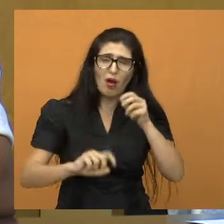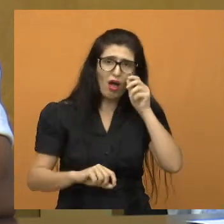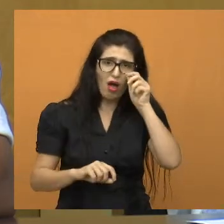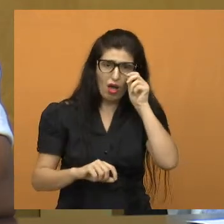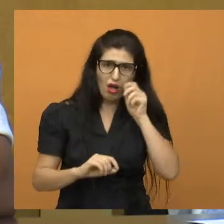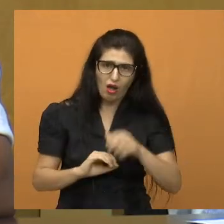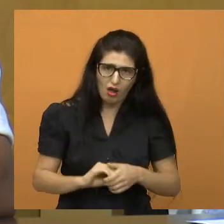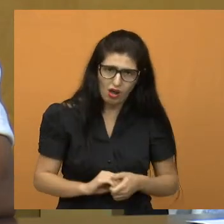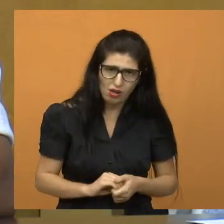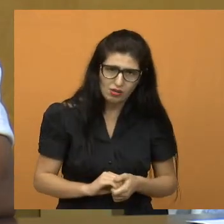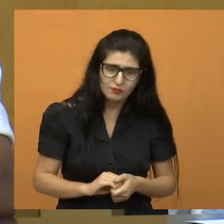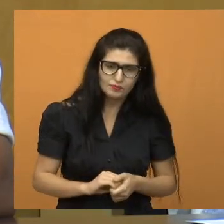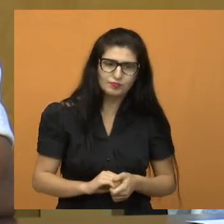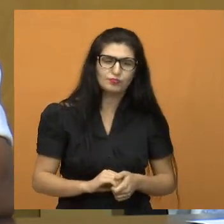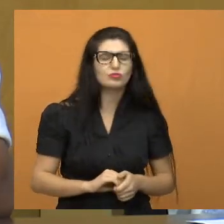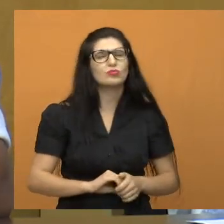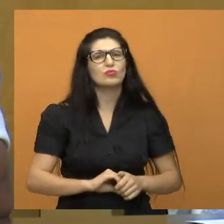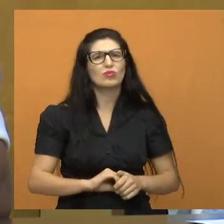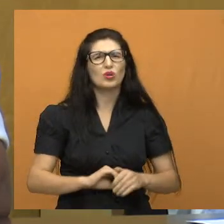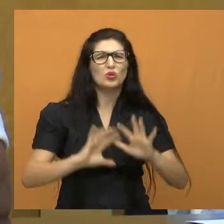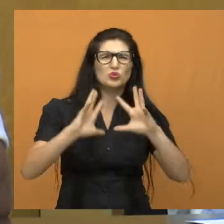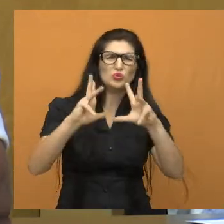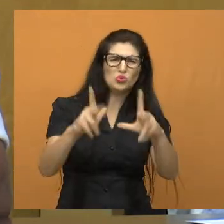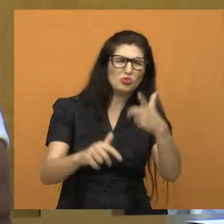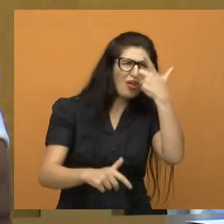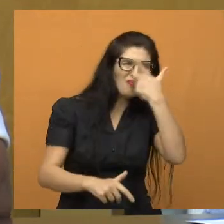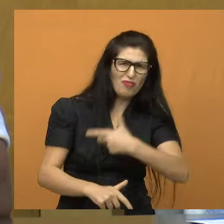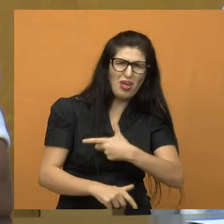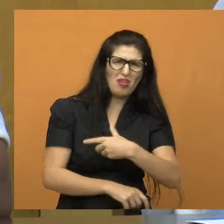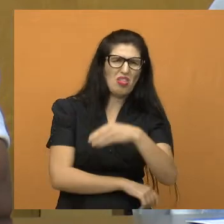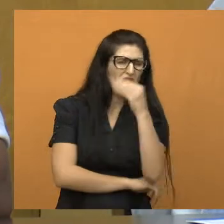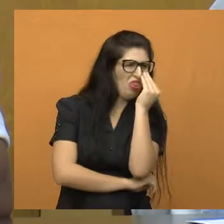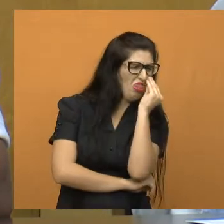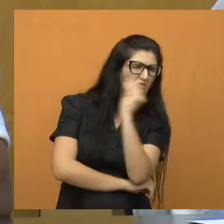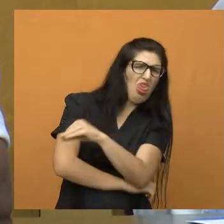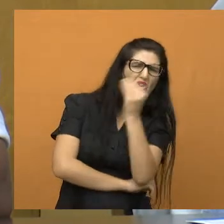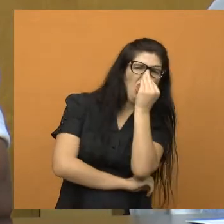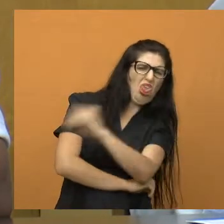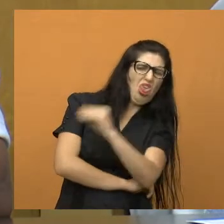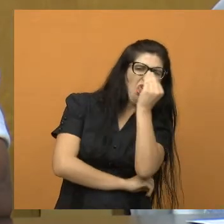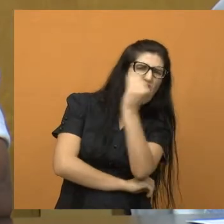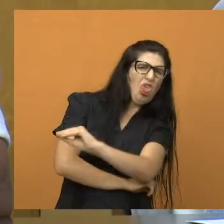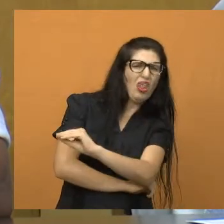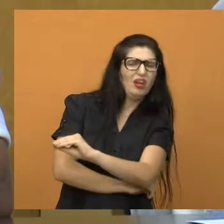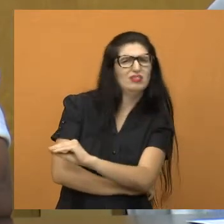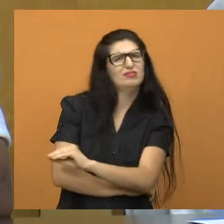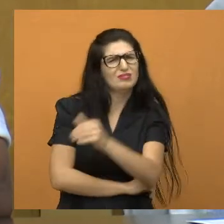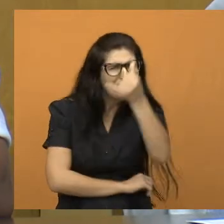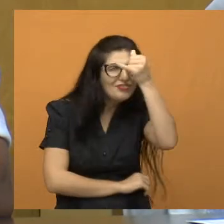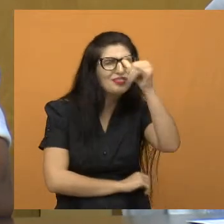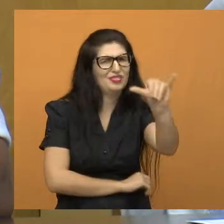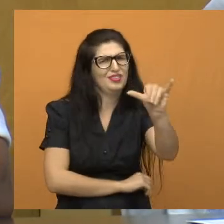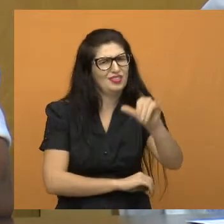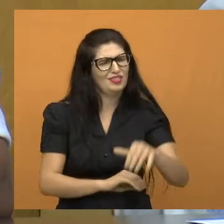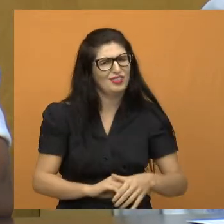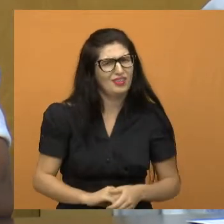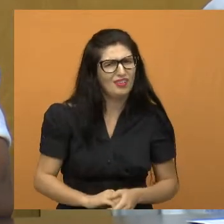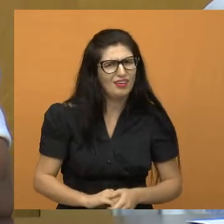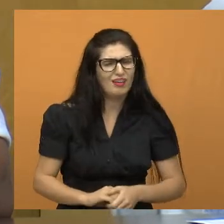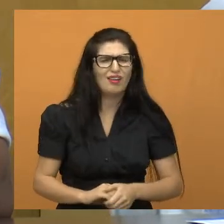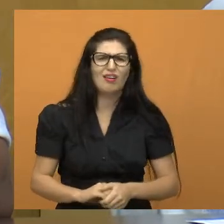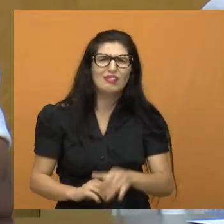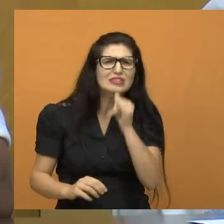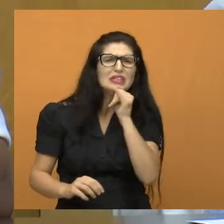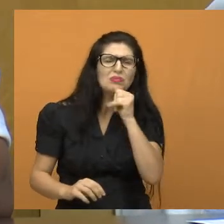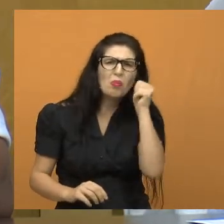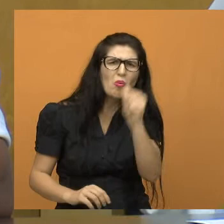feio, o que nos causa repulsa, tira o homem de rua, tira a mulher de rua, tira a prostituição, tira todo mundo